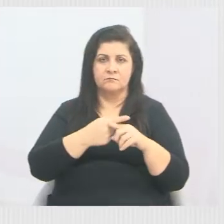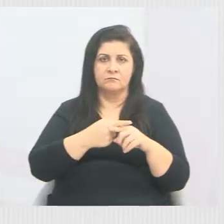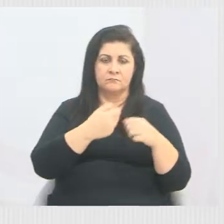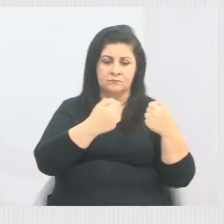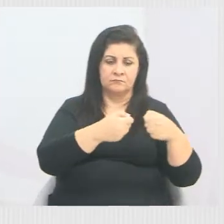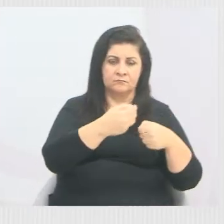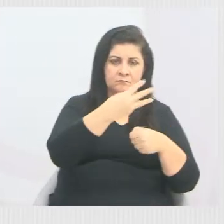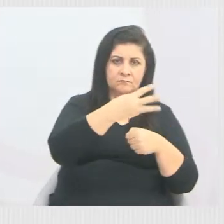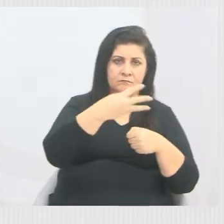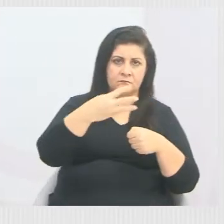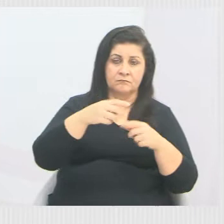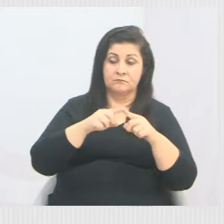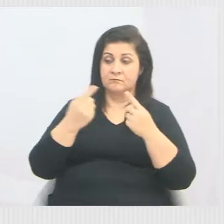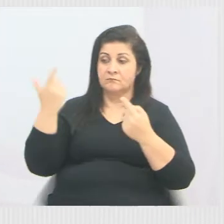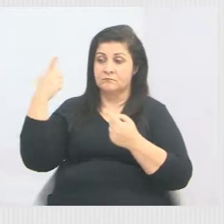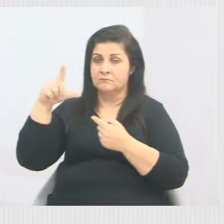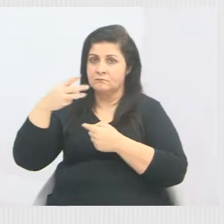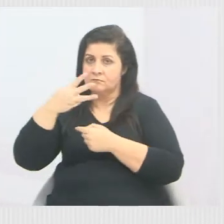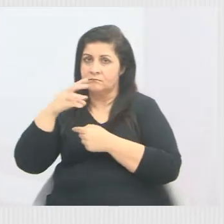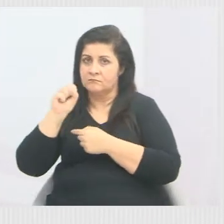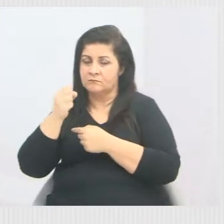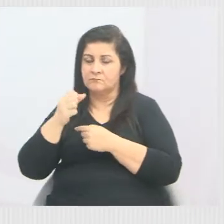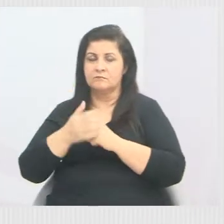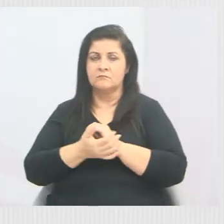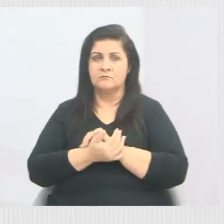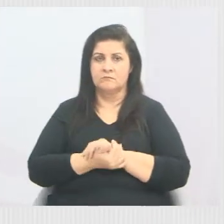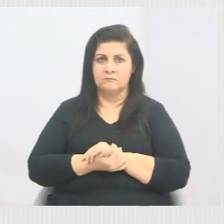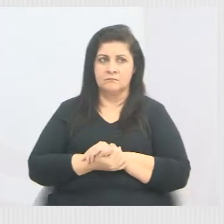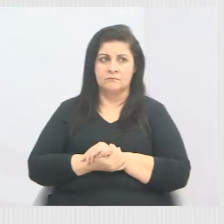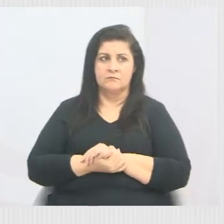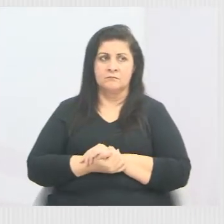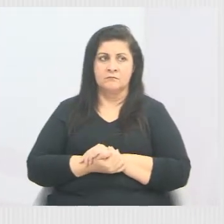qual o orçamento foi planejado.